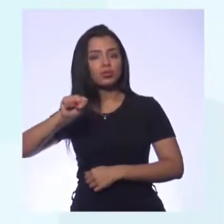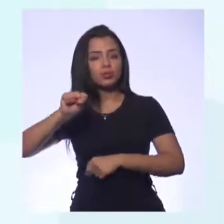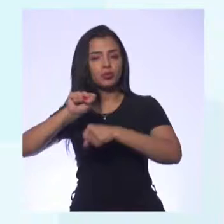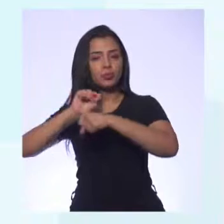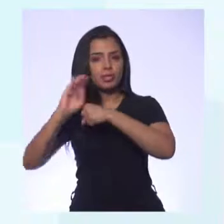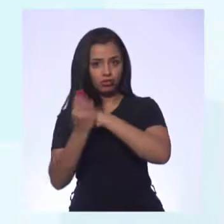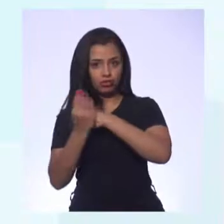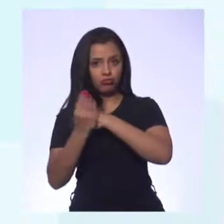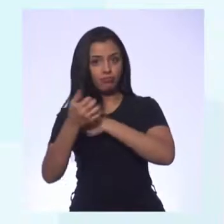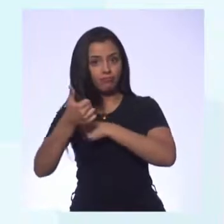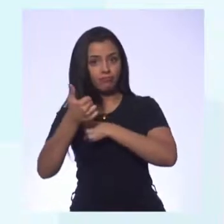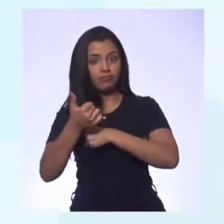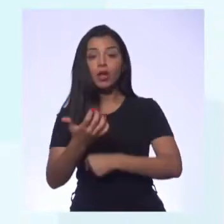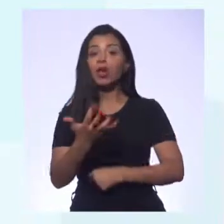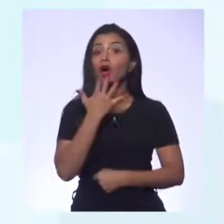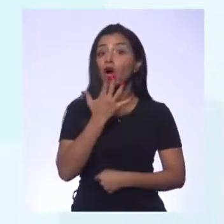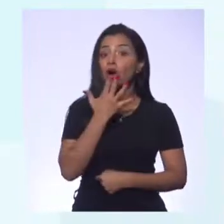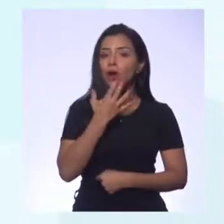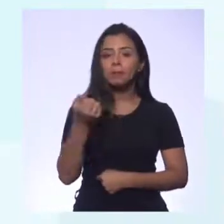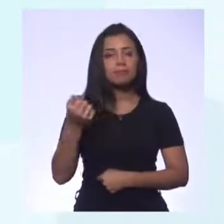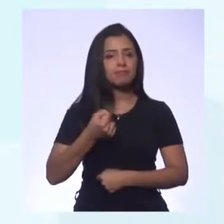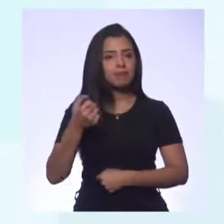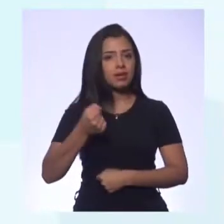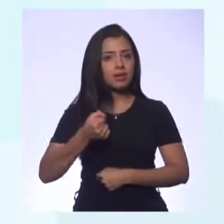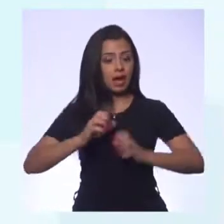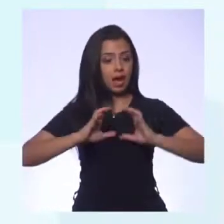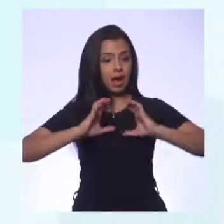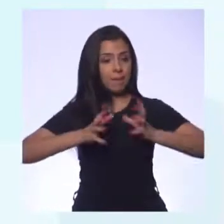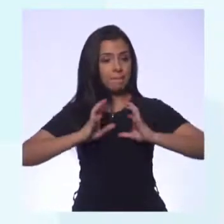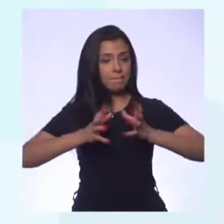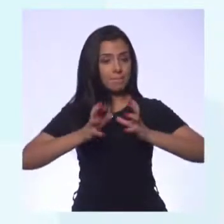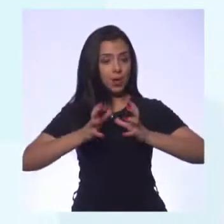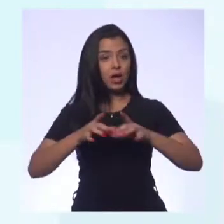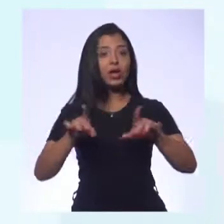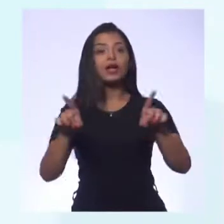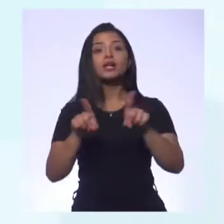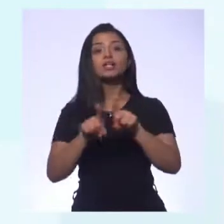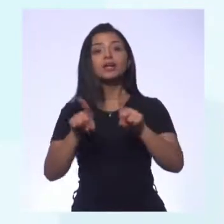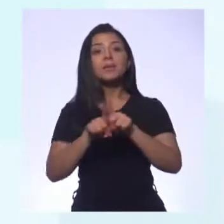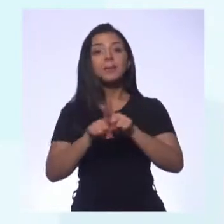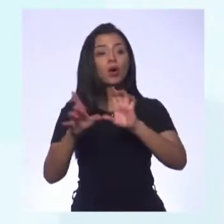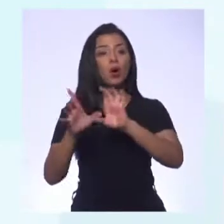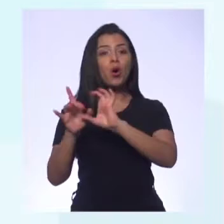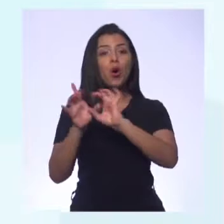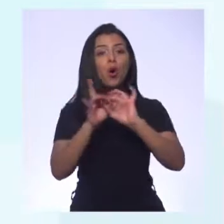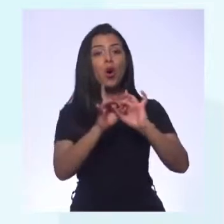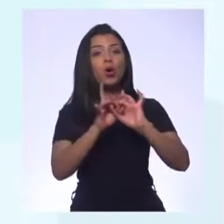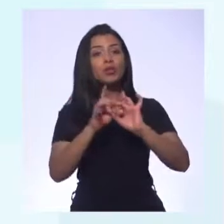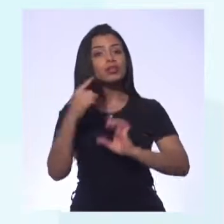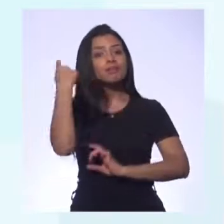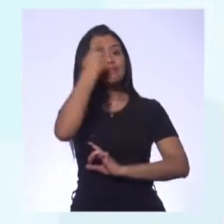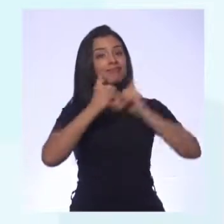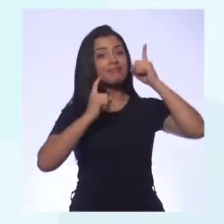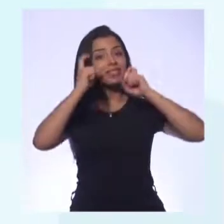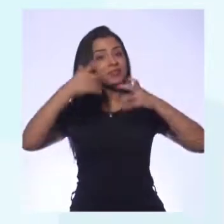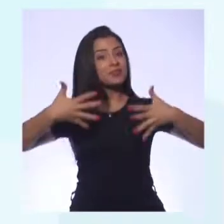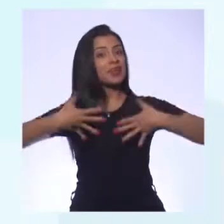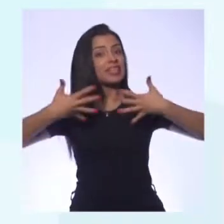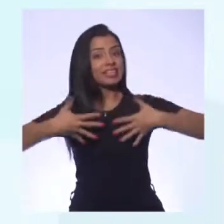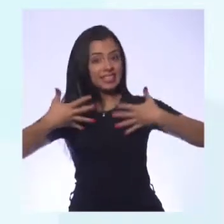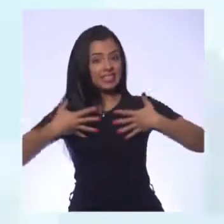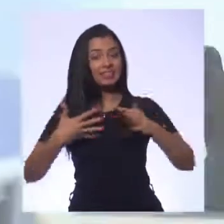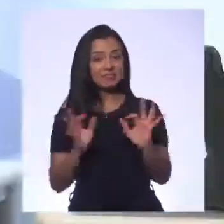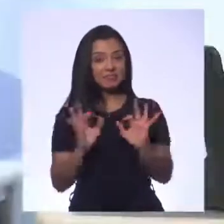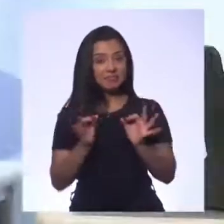estão jogando bola. E também o contexto ali, eles estão animados, né? Estão felizes, até está um